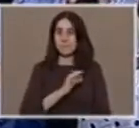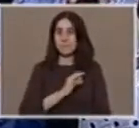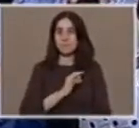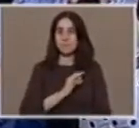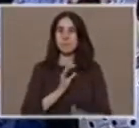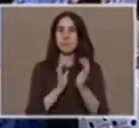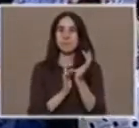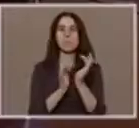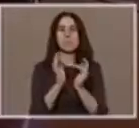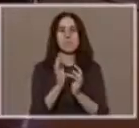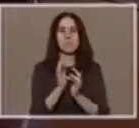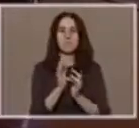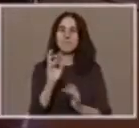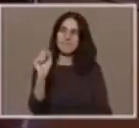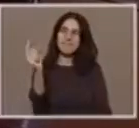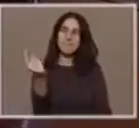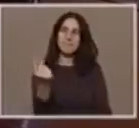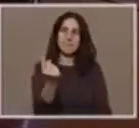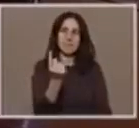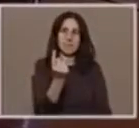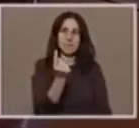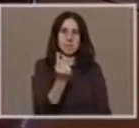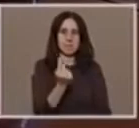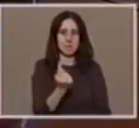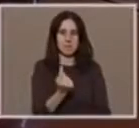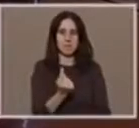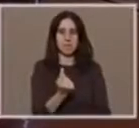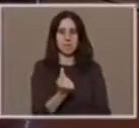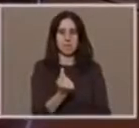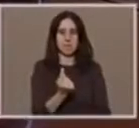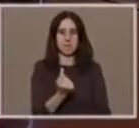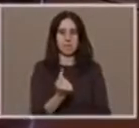Vinde, Senhor Jesus.